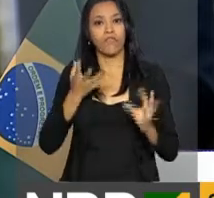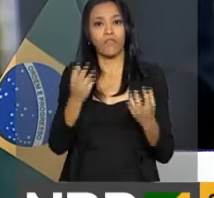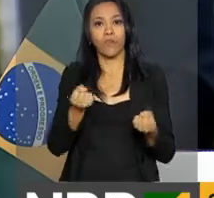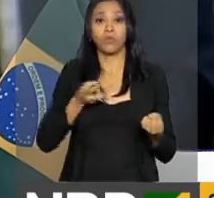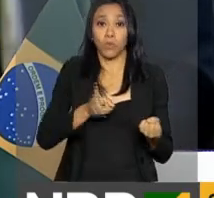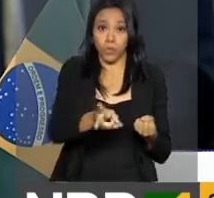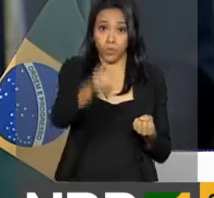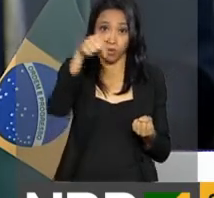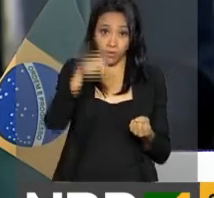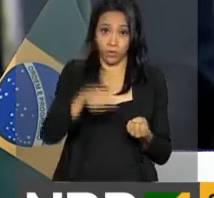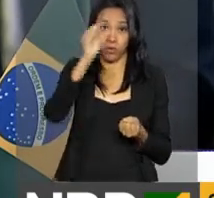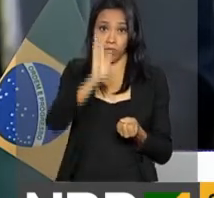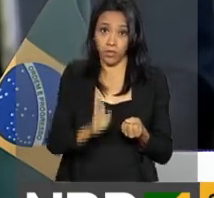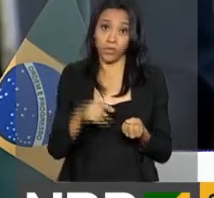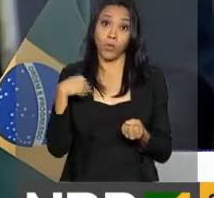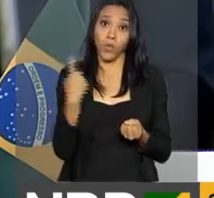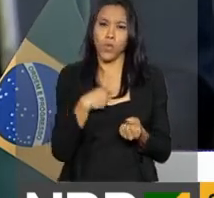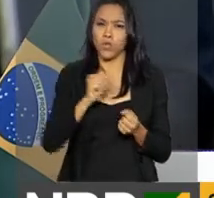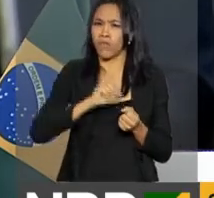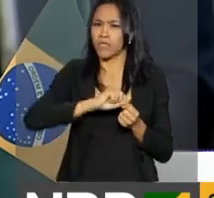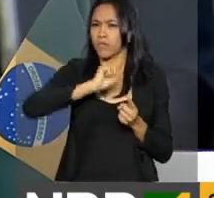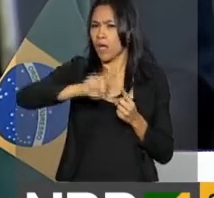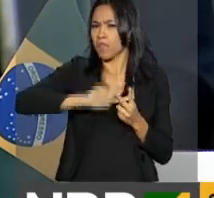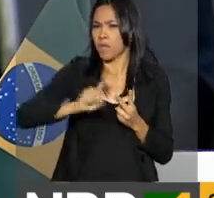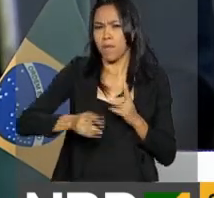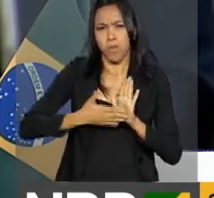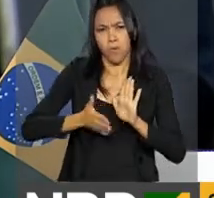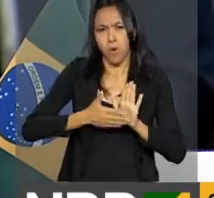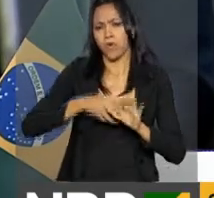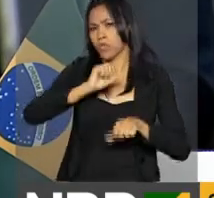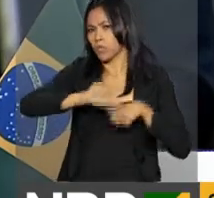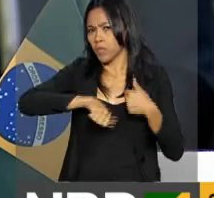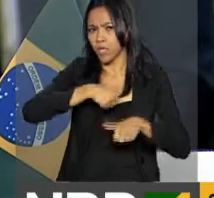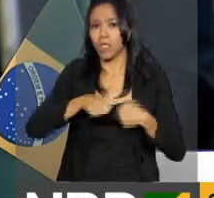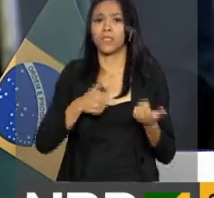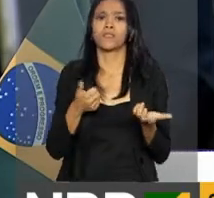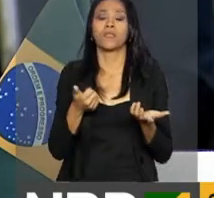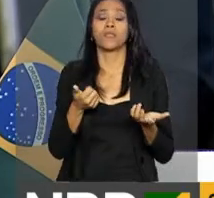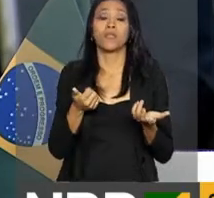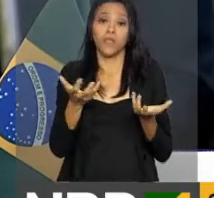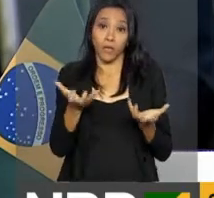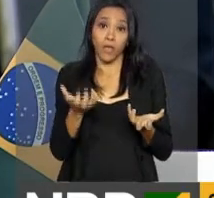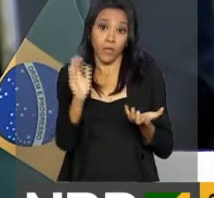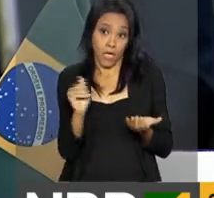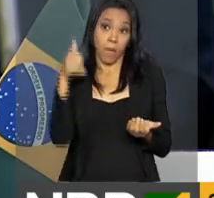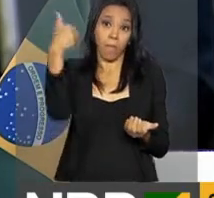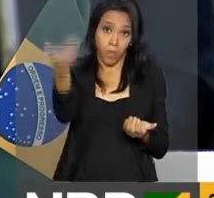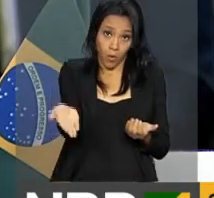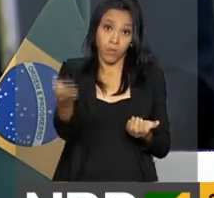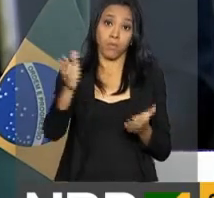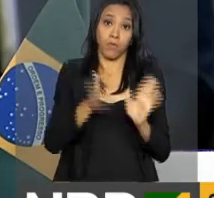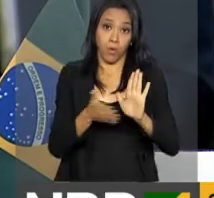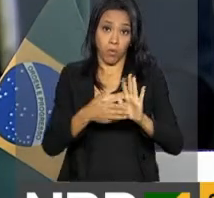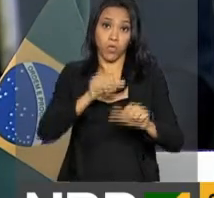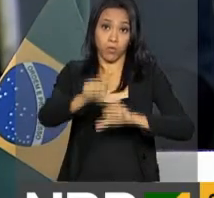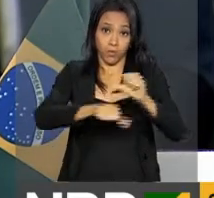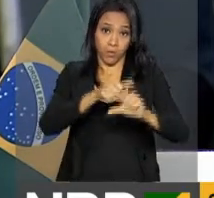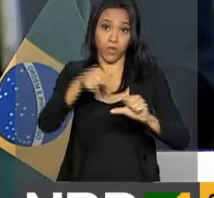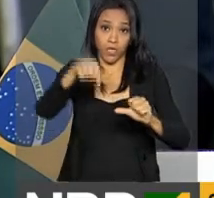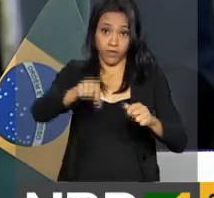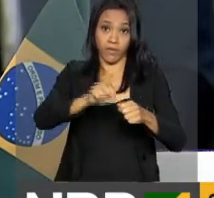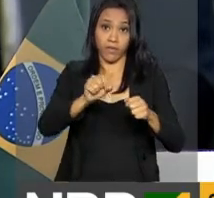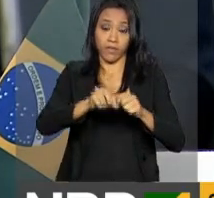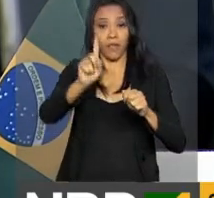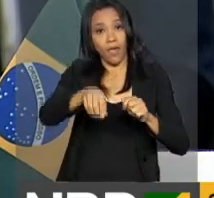Brasil, sabem, nós estamos fazendo muitas reformas e até aproveito como uma das próximas reformas a serem levadas adiante